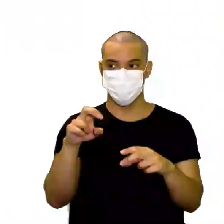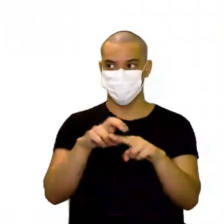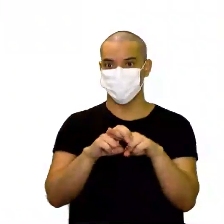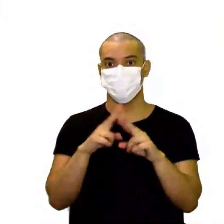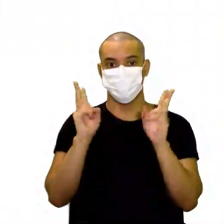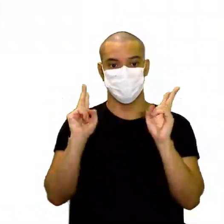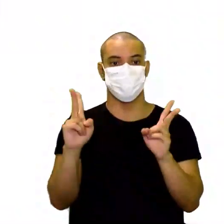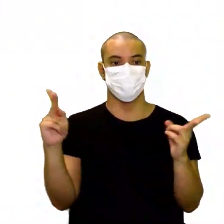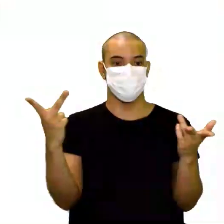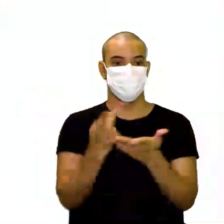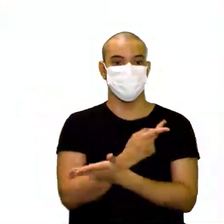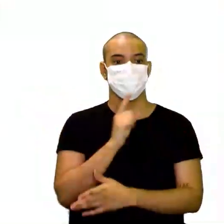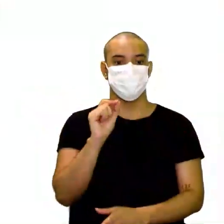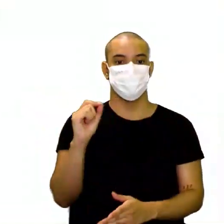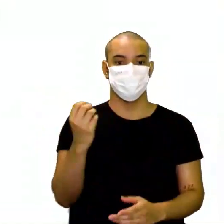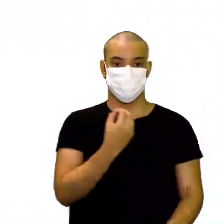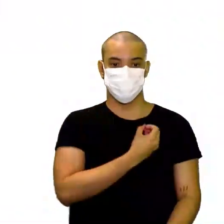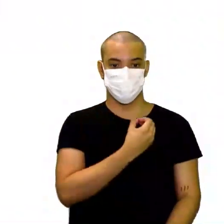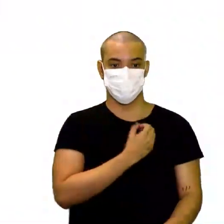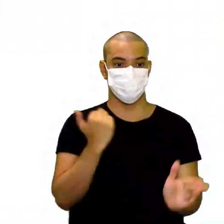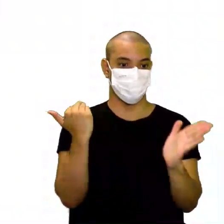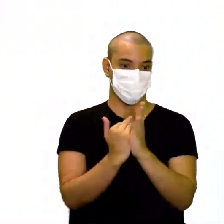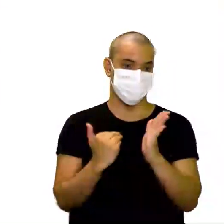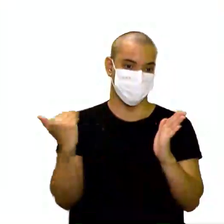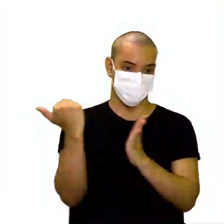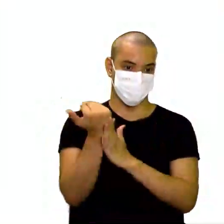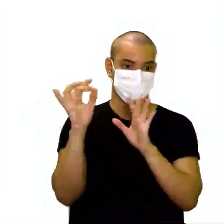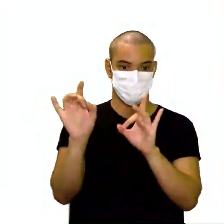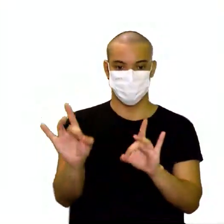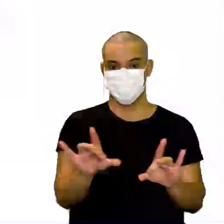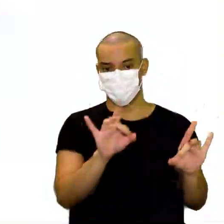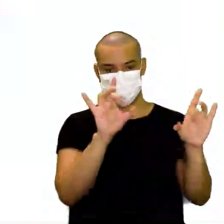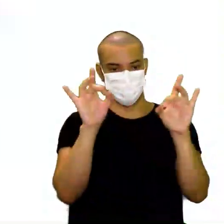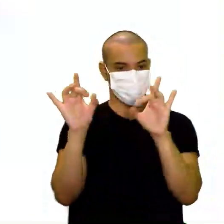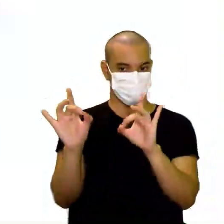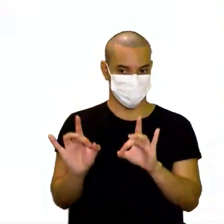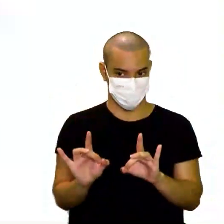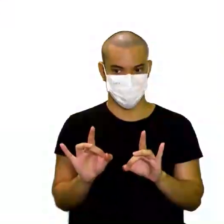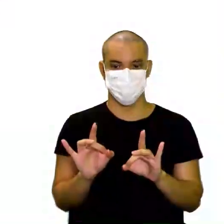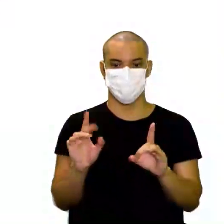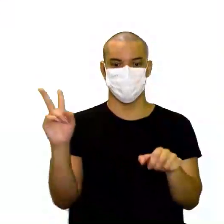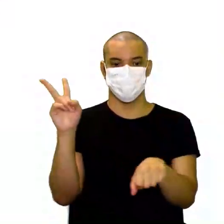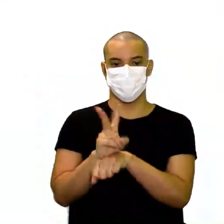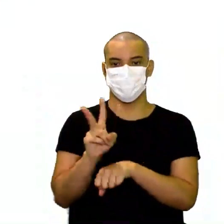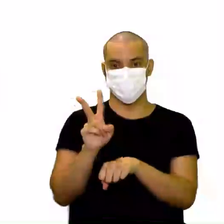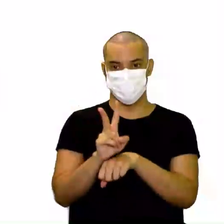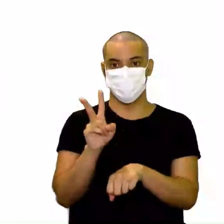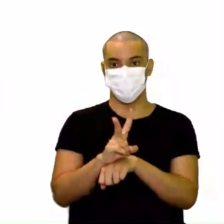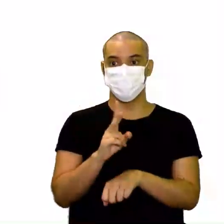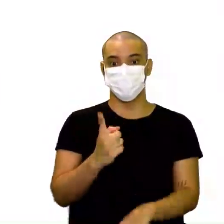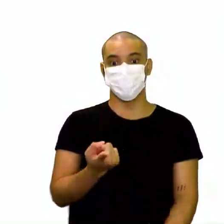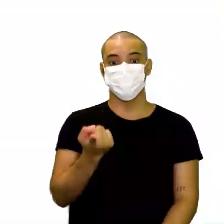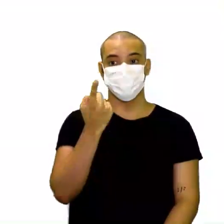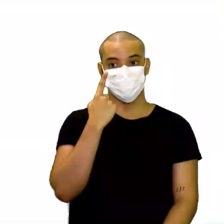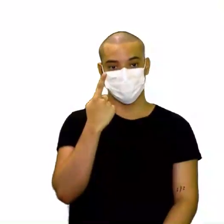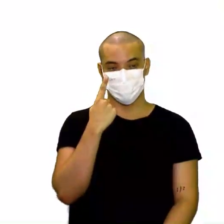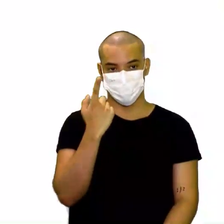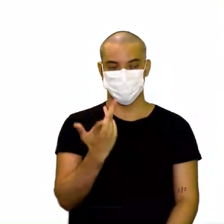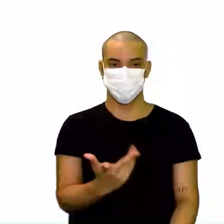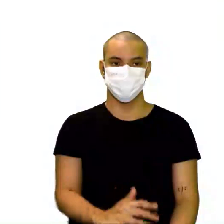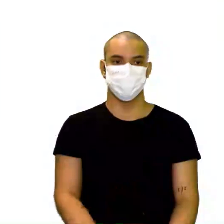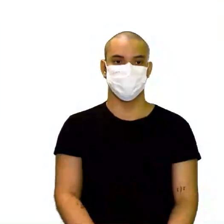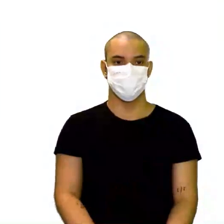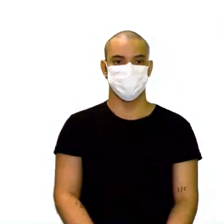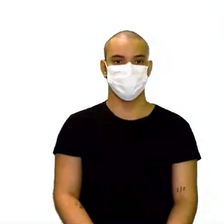a mesma atinge o valor acima do especificado nesses dispositivos de proteção. Vamos ver a situação aqui, pessoal.